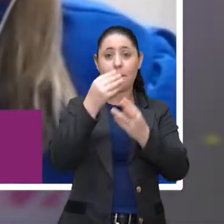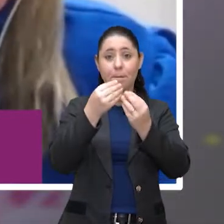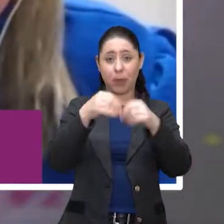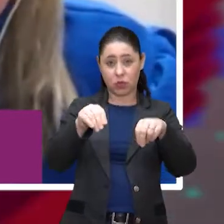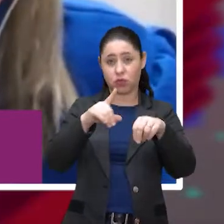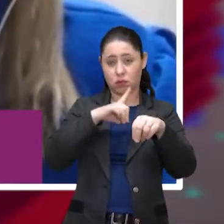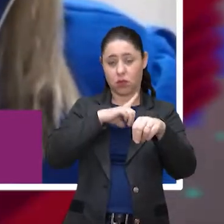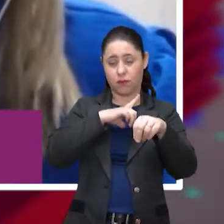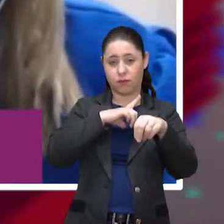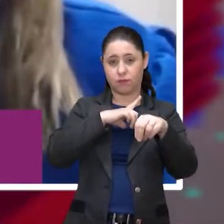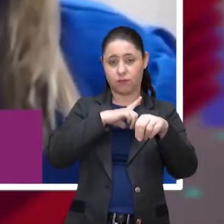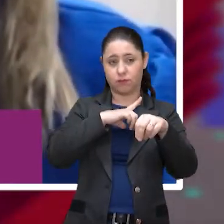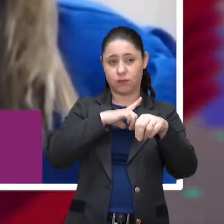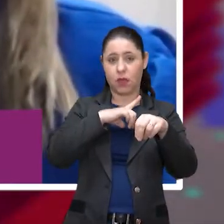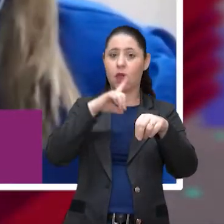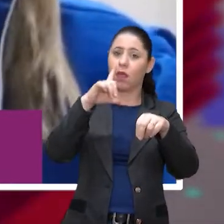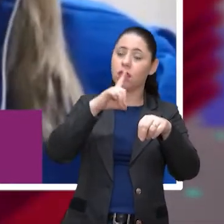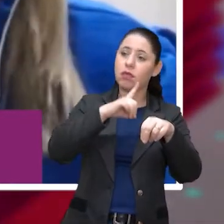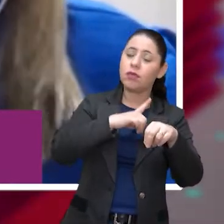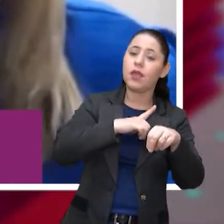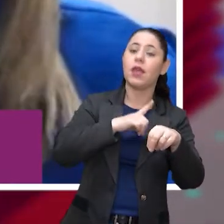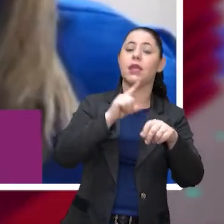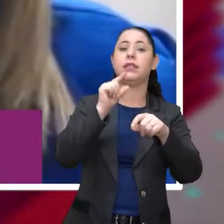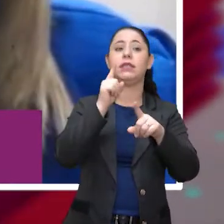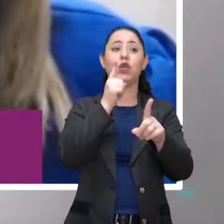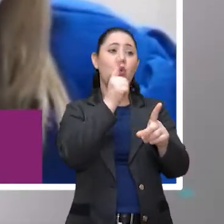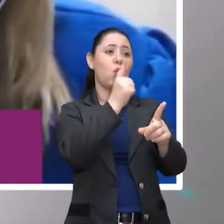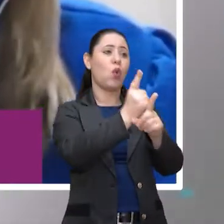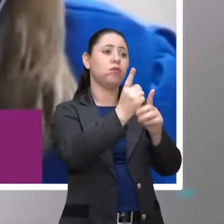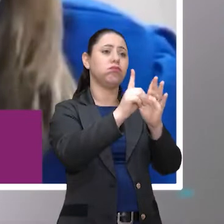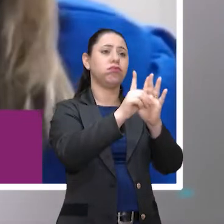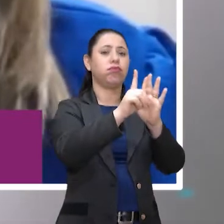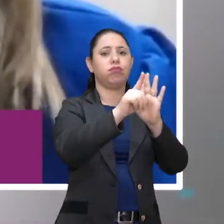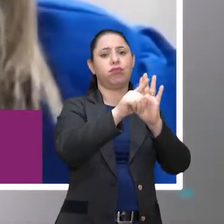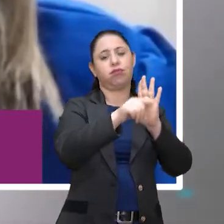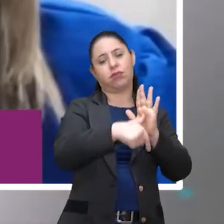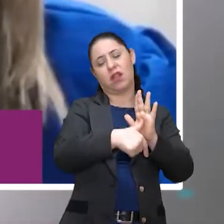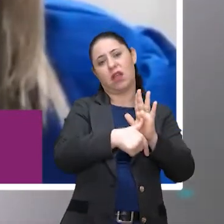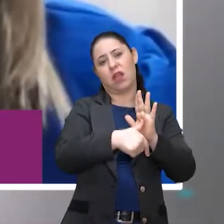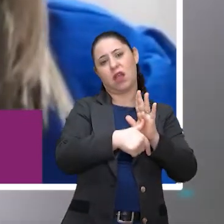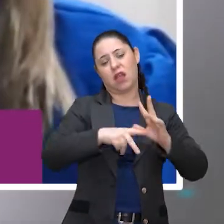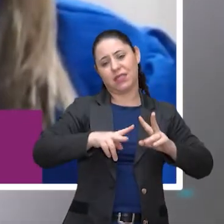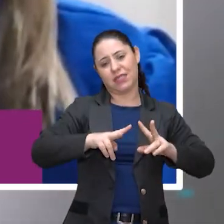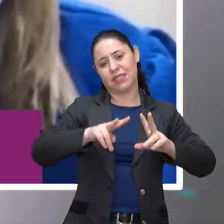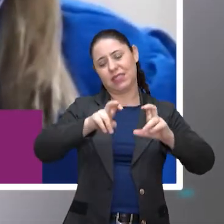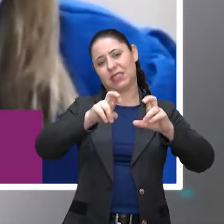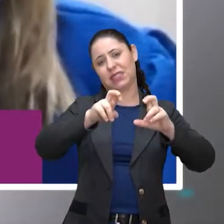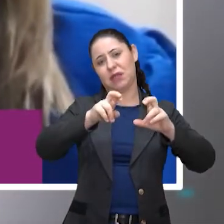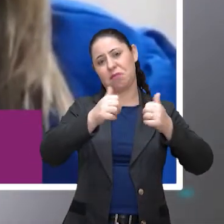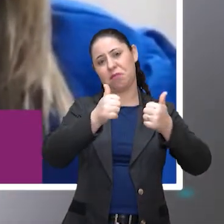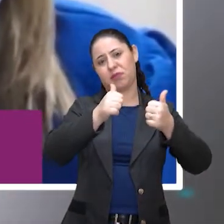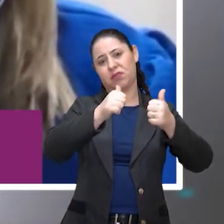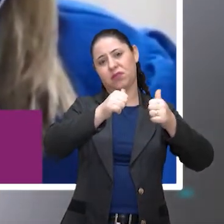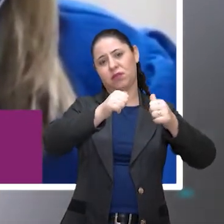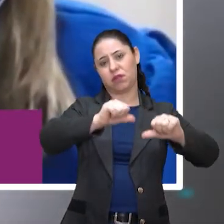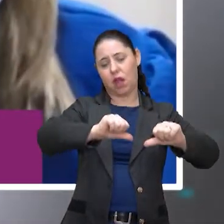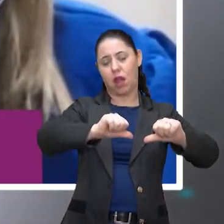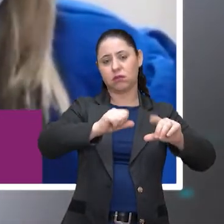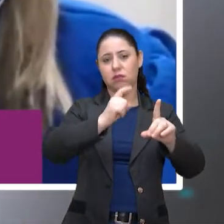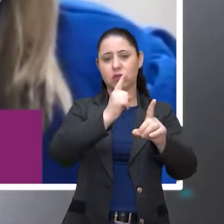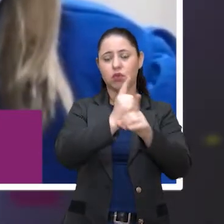foi prejudicada, tem diagnóstico tardio, com lesão avançada. O que a senhora tem observado